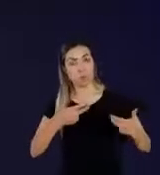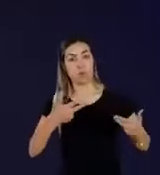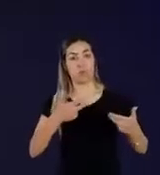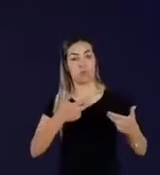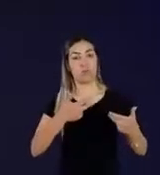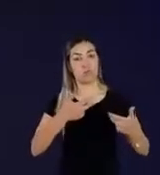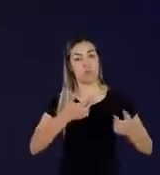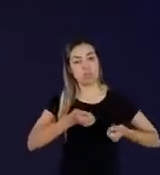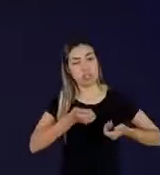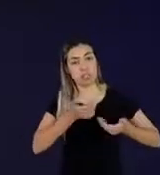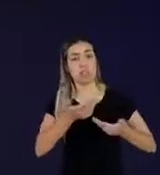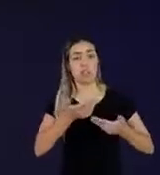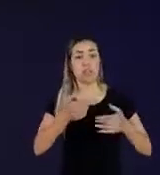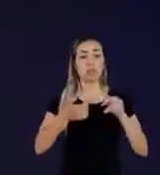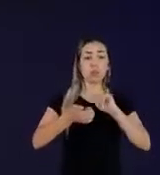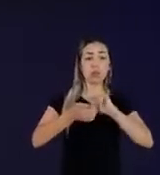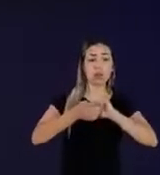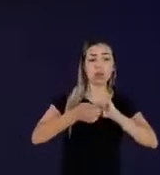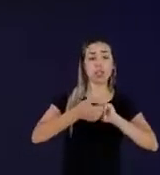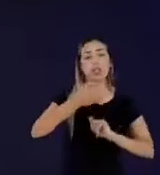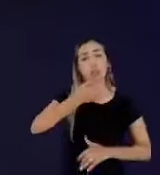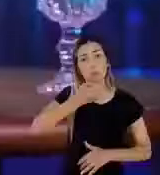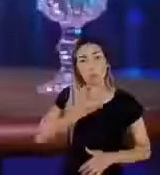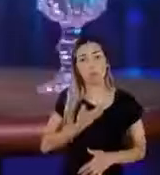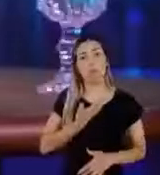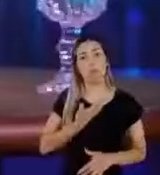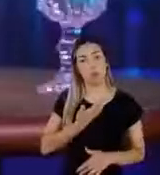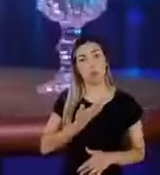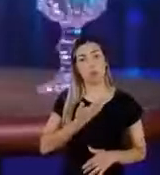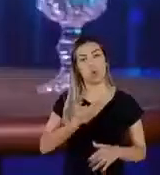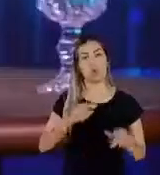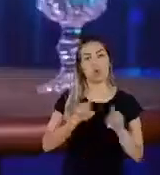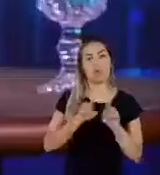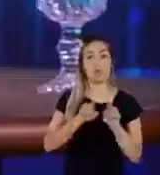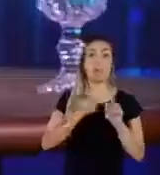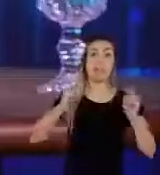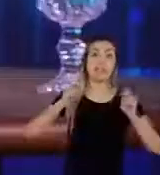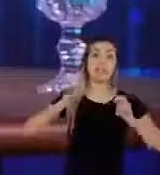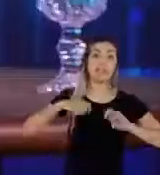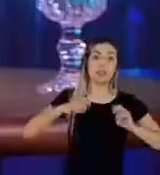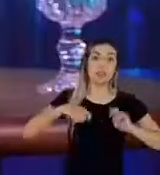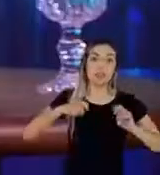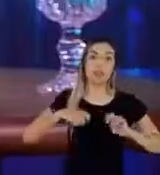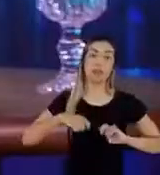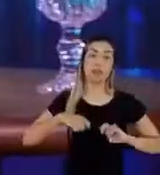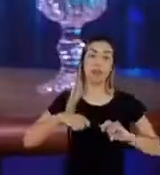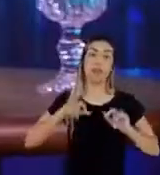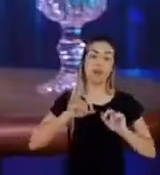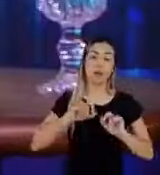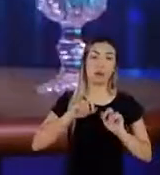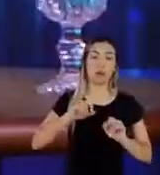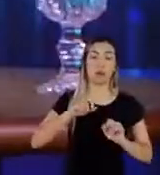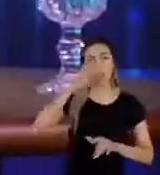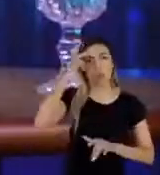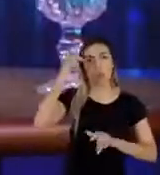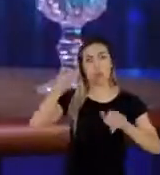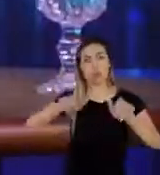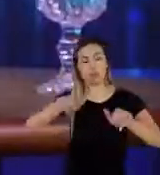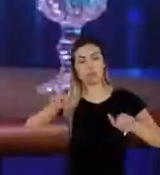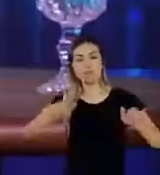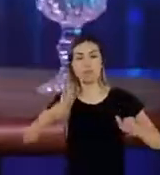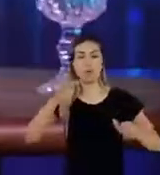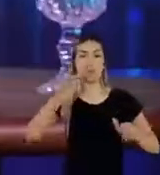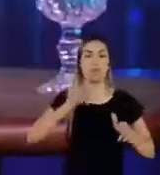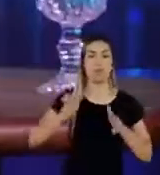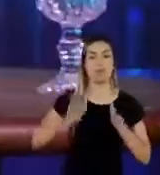uma melhor qualidade de energia e também possibilidade de preços e tarifas mais acessíveis. Então,